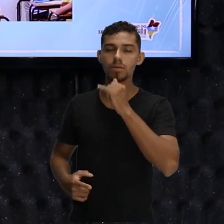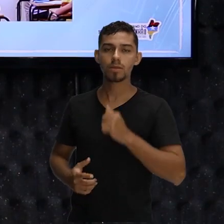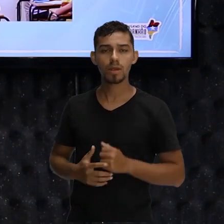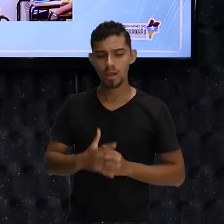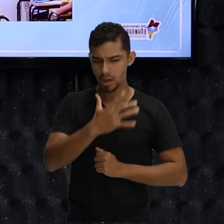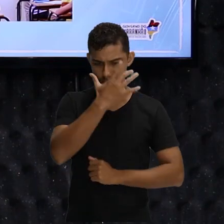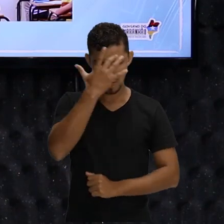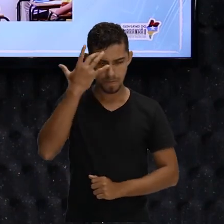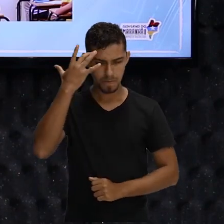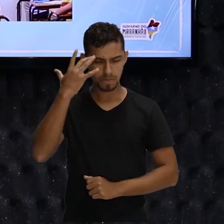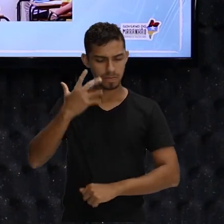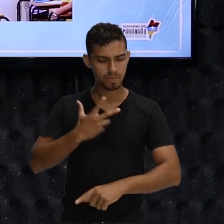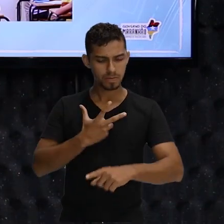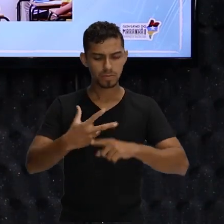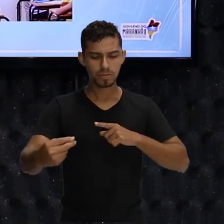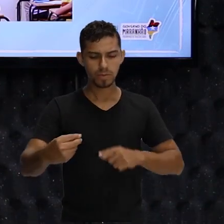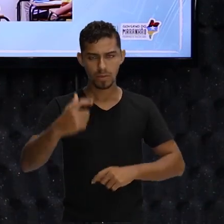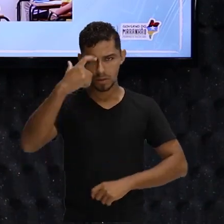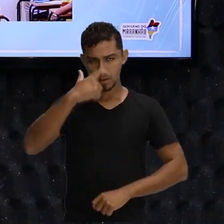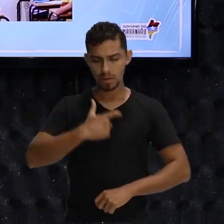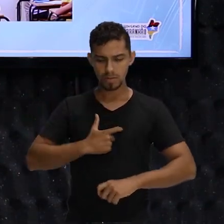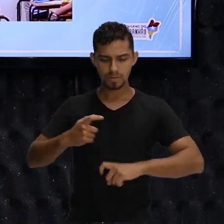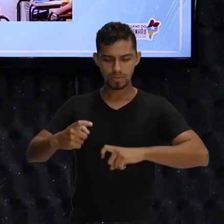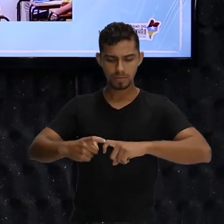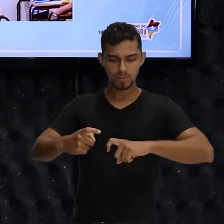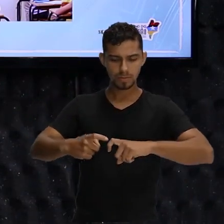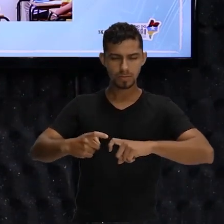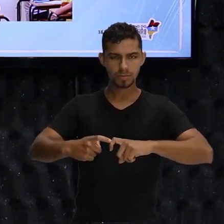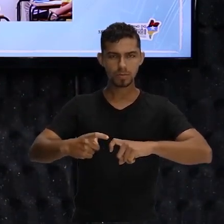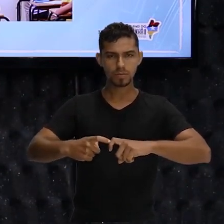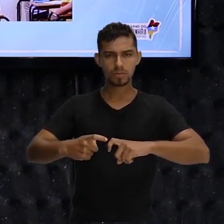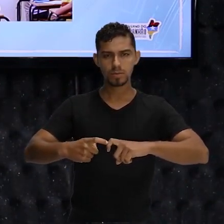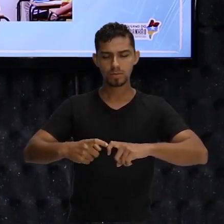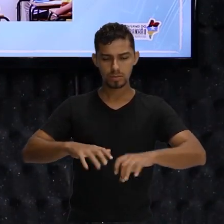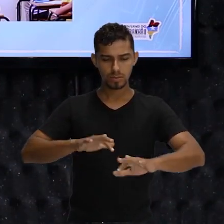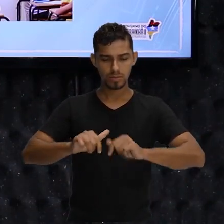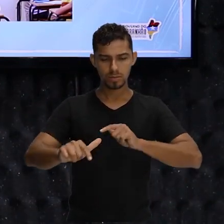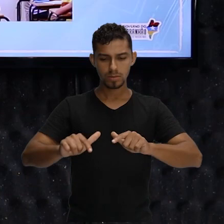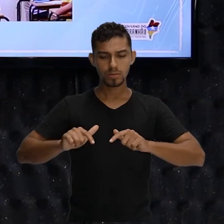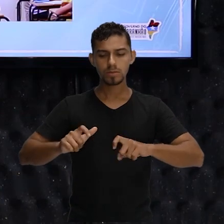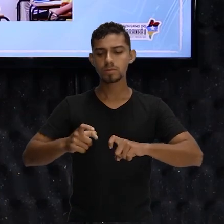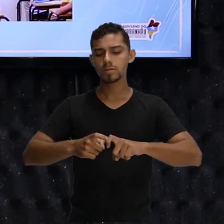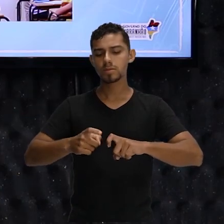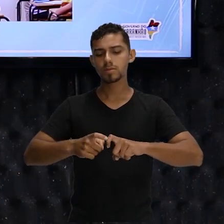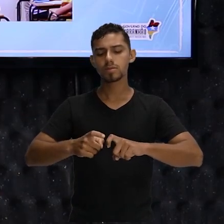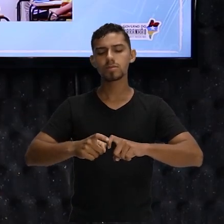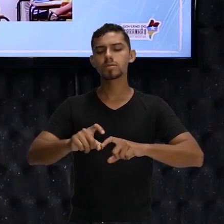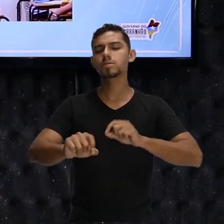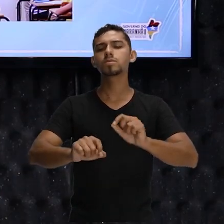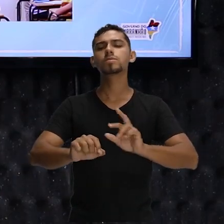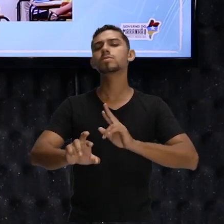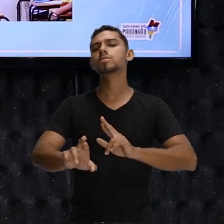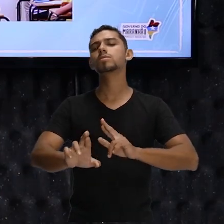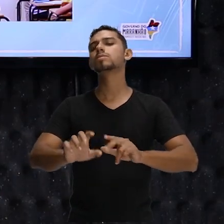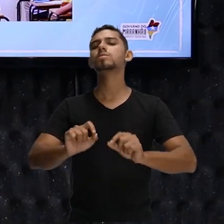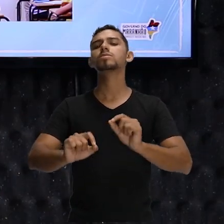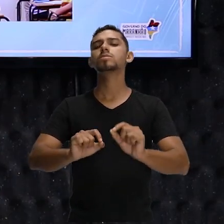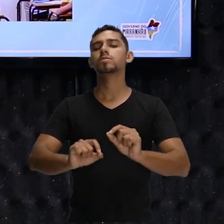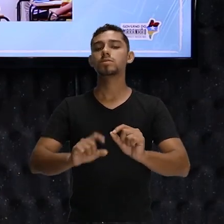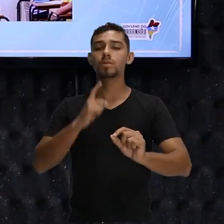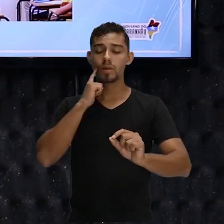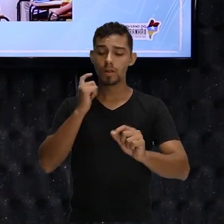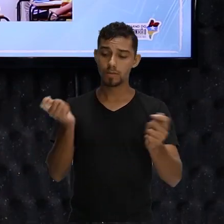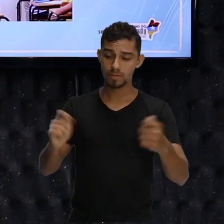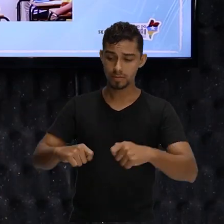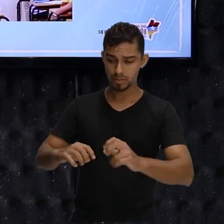a condição, o status social de ser médico, a posição social de ser médico, o que se espera do médico? Que ele trate